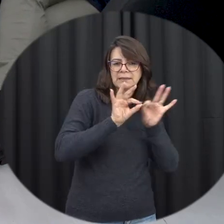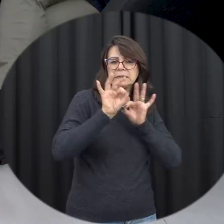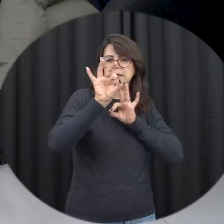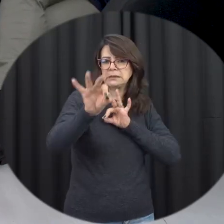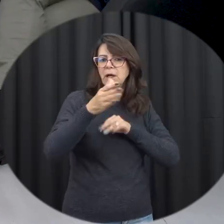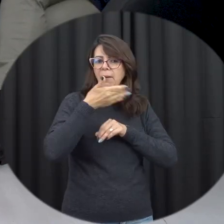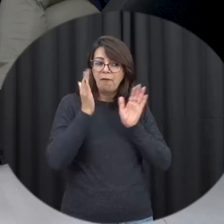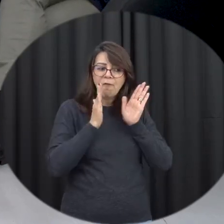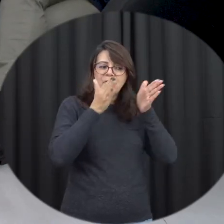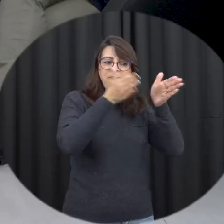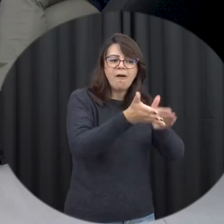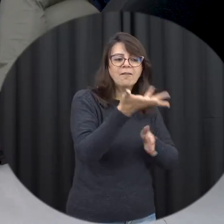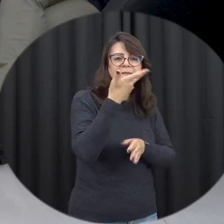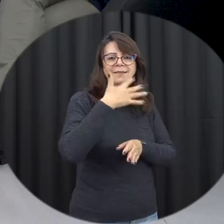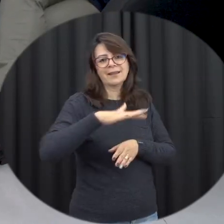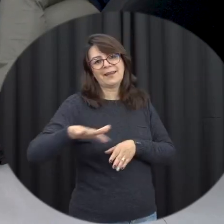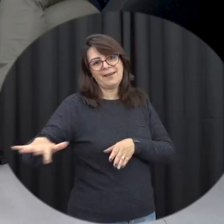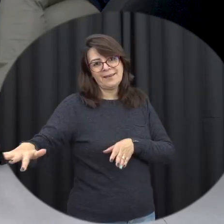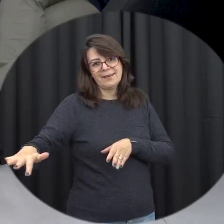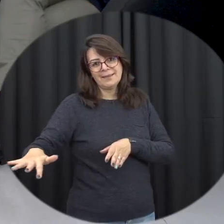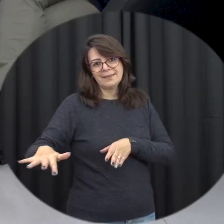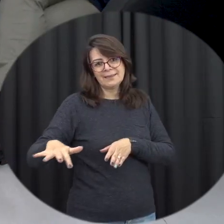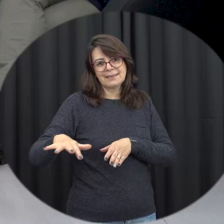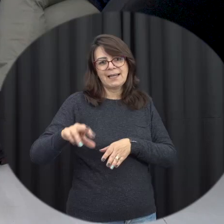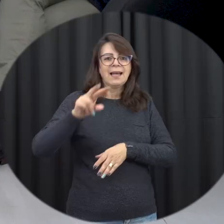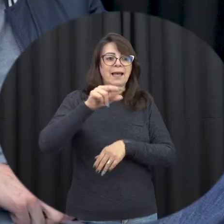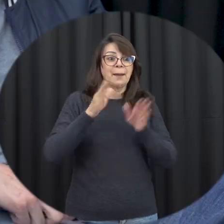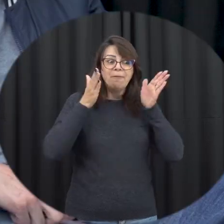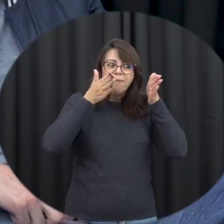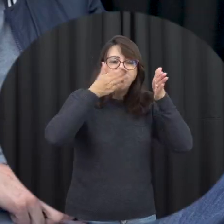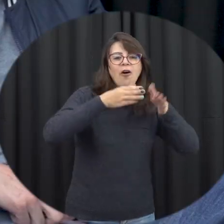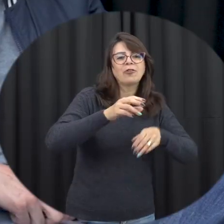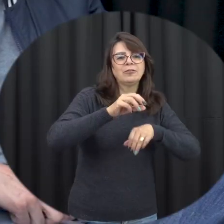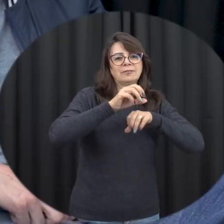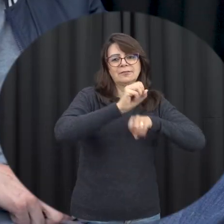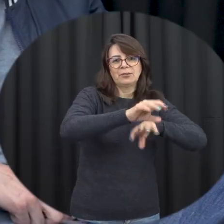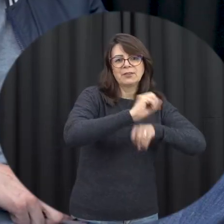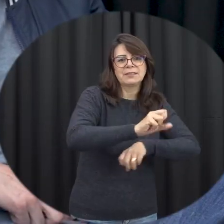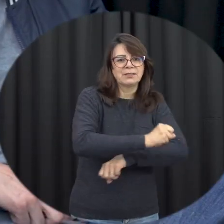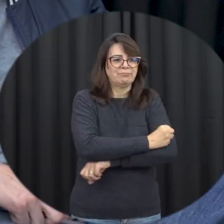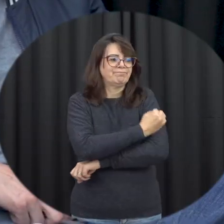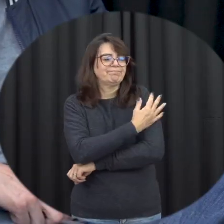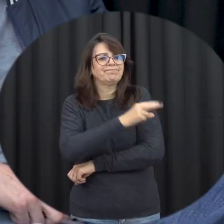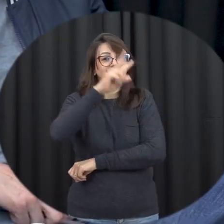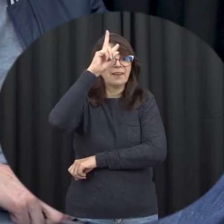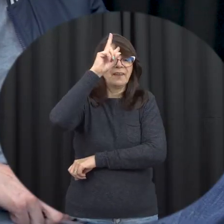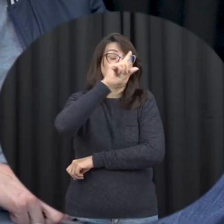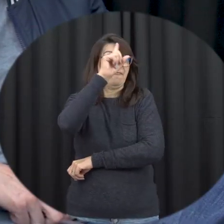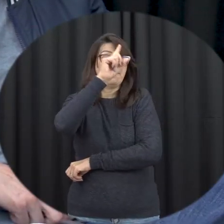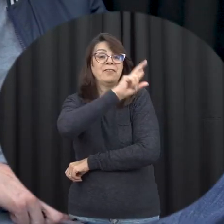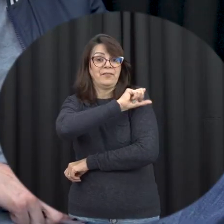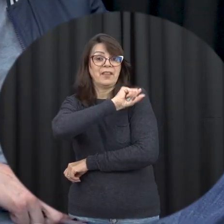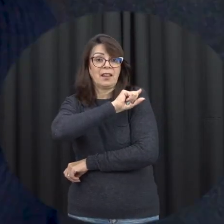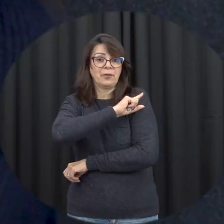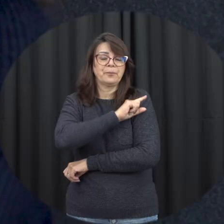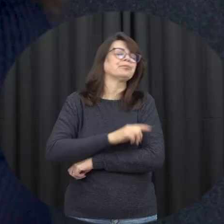mais direcionado para as crianças do nível da escola fundamental. Fundamental, né? Perfeito. E